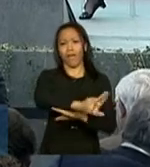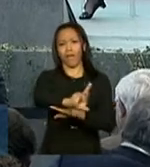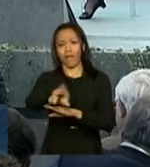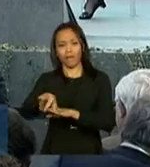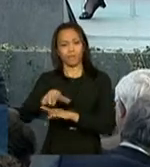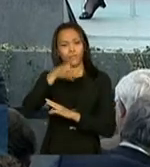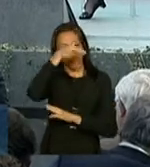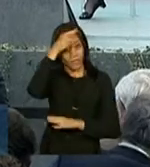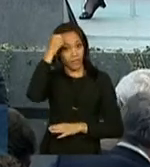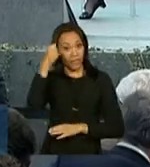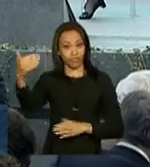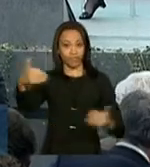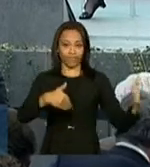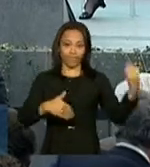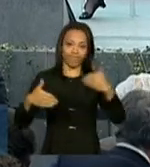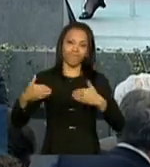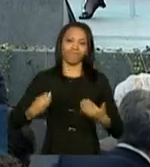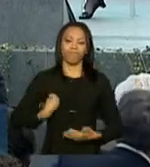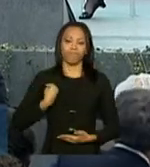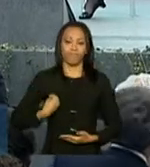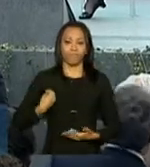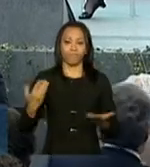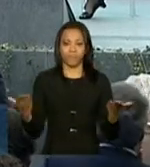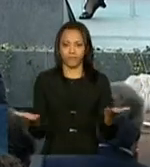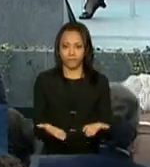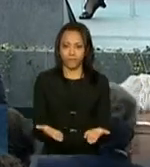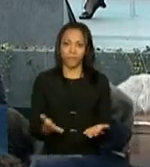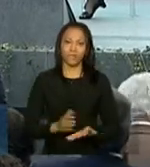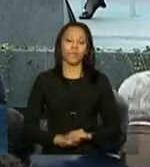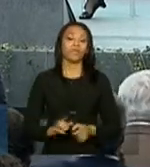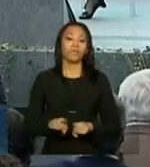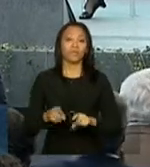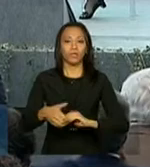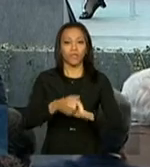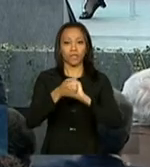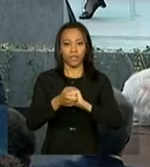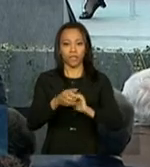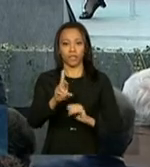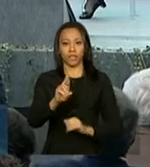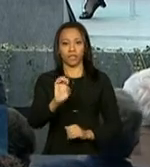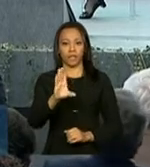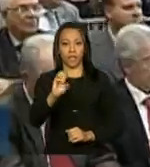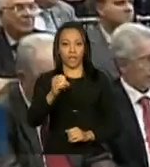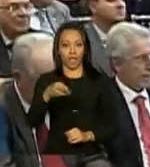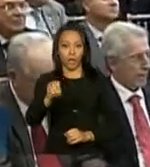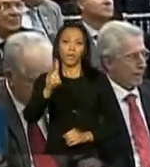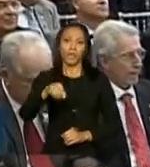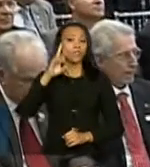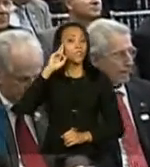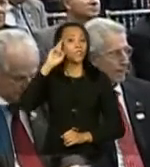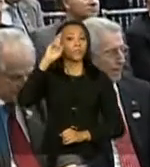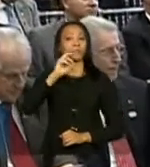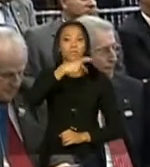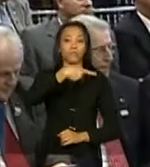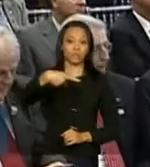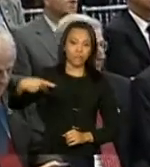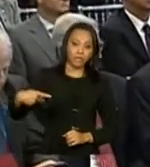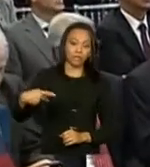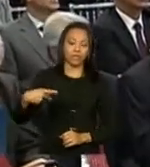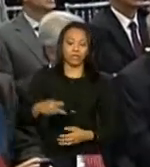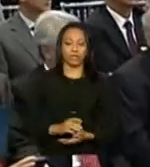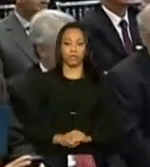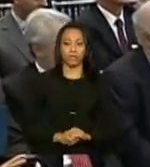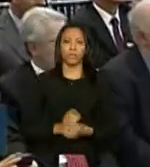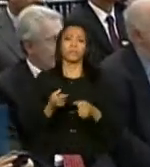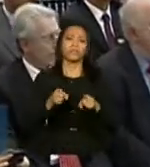municipais aqui presentes. Saudar, caro amigo, Dr. Ricardo Vinhas Correia da Silva, diretor-presidente